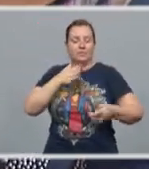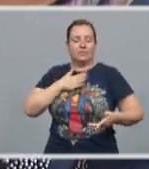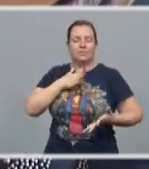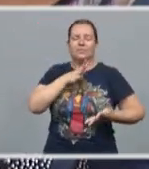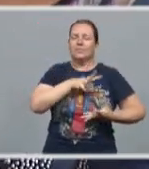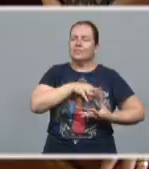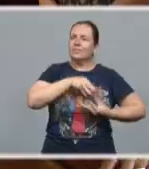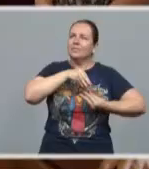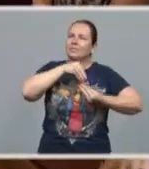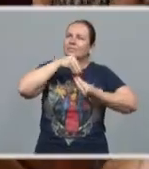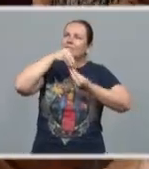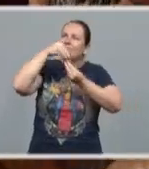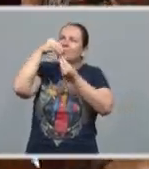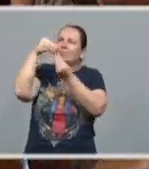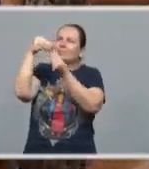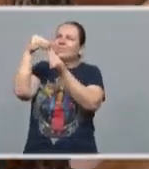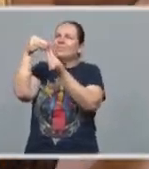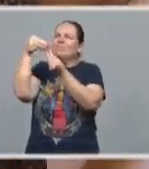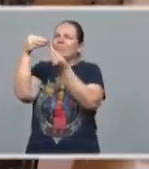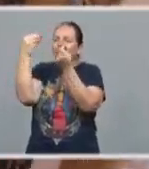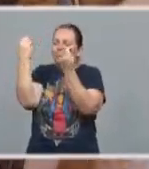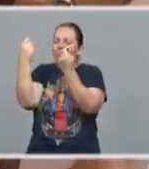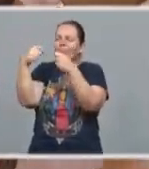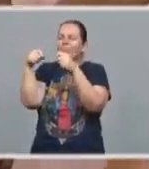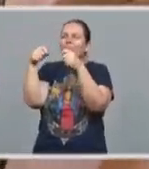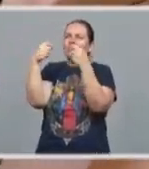pois minha alma